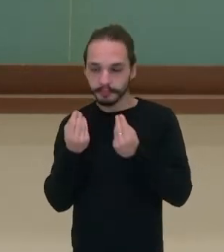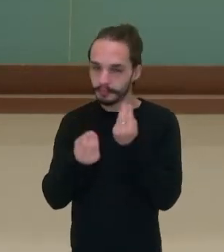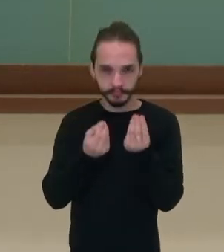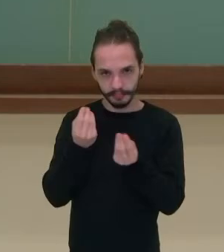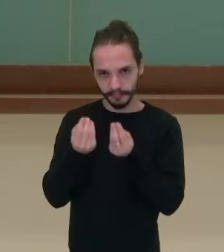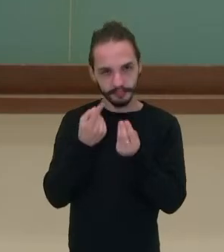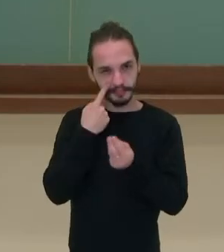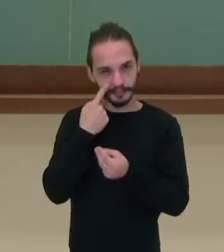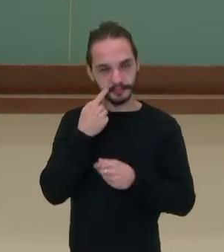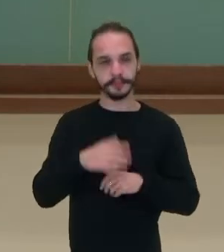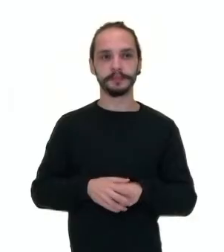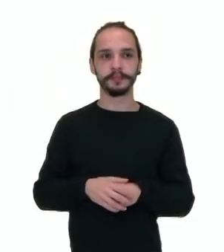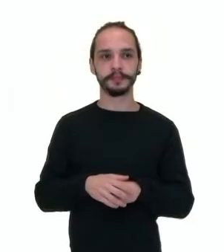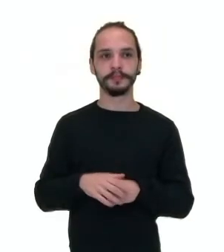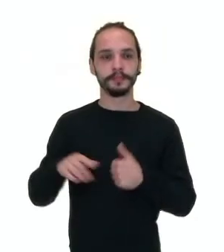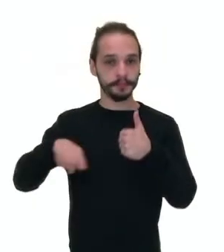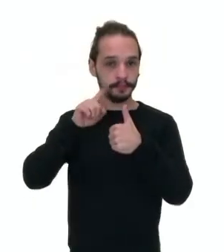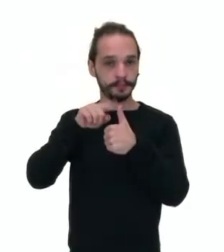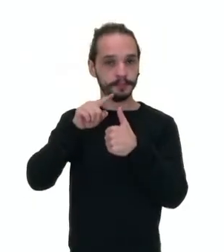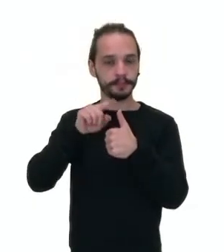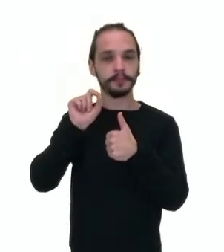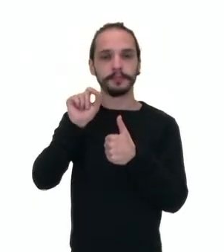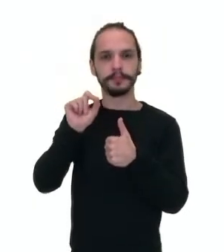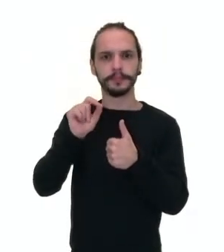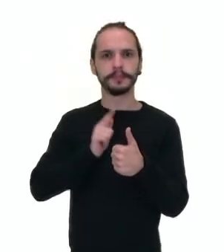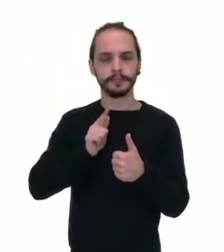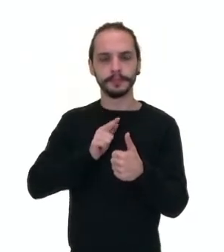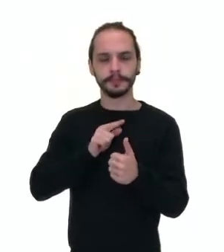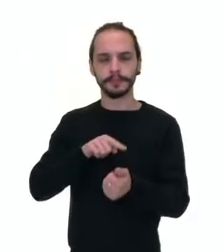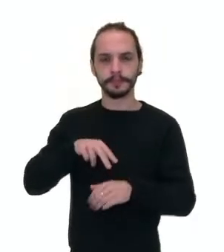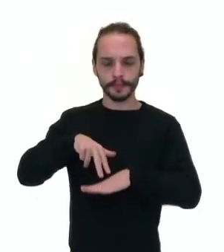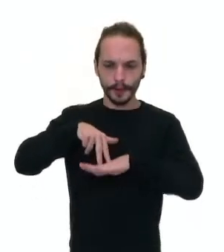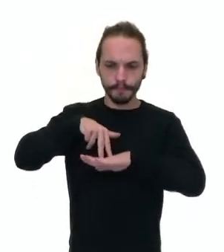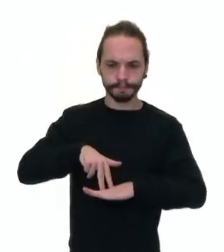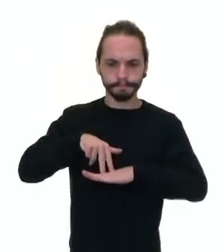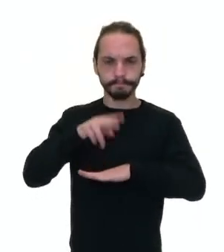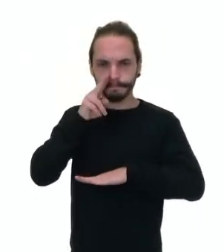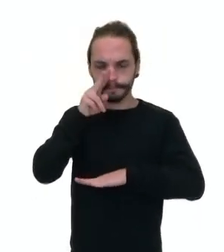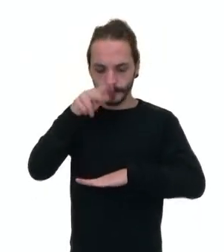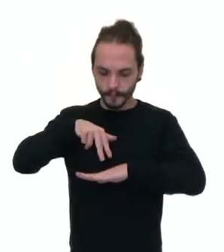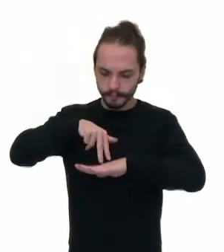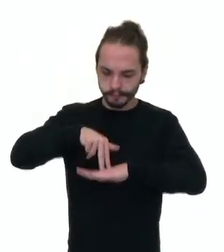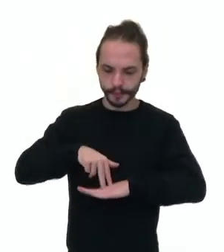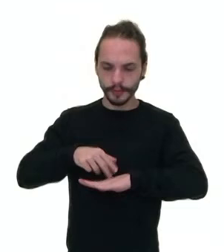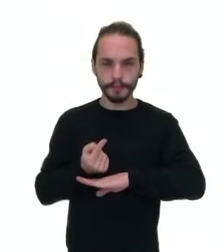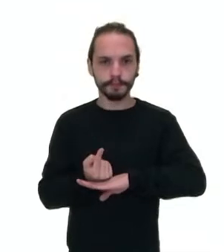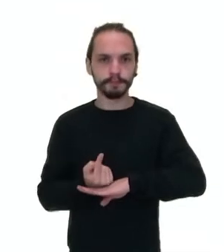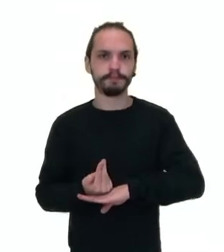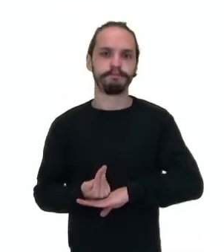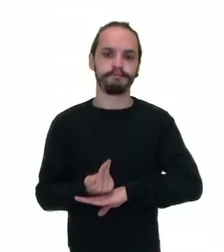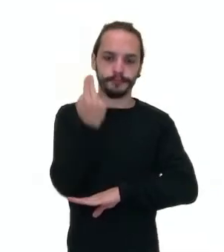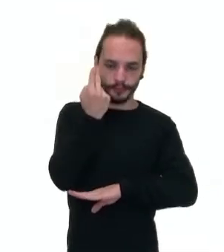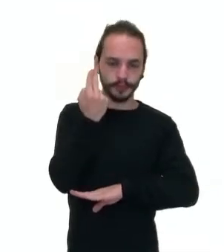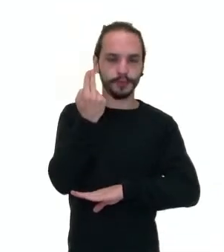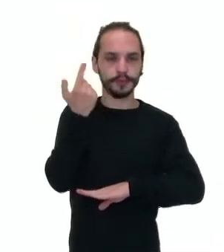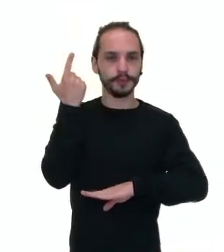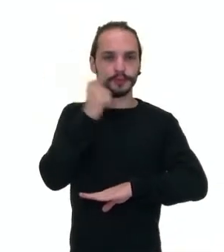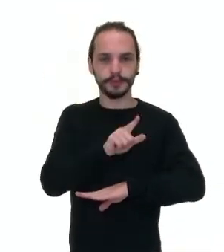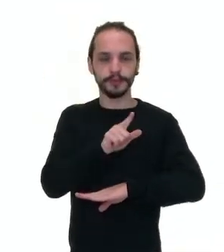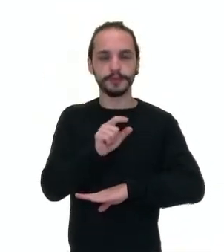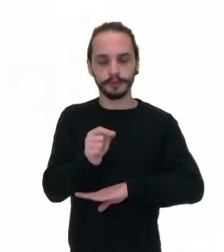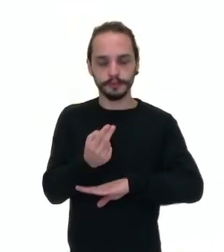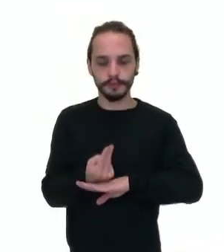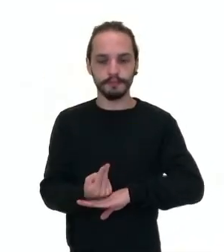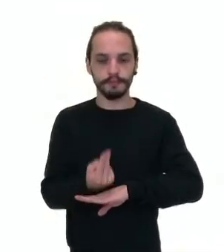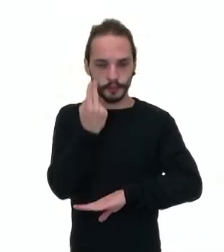primeira ideia é que uma enorme força é feita contra o chão, em reação à força aplicada no chão, ou seja, o foguete